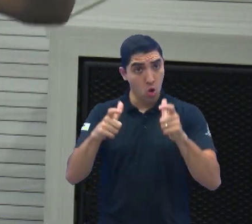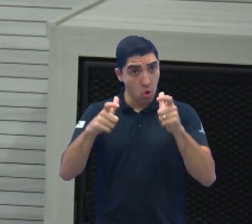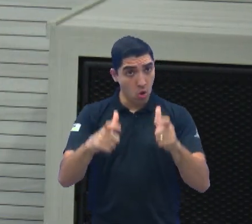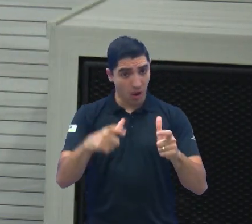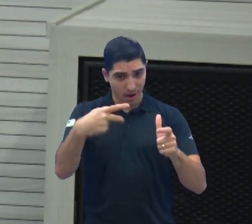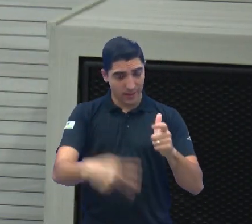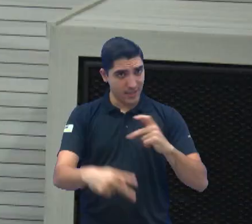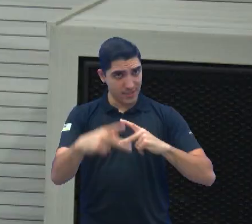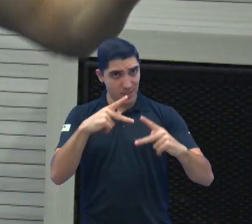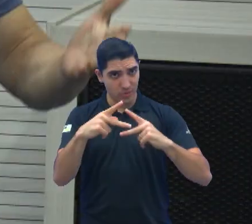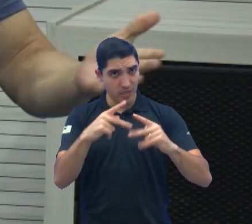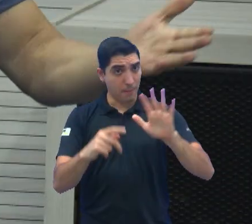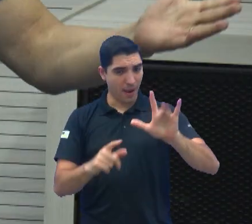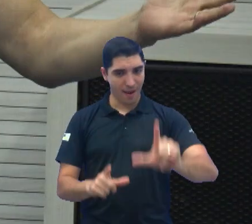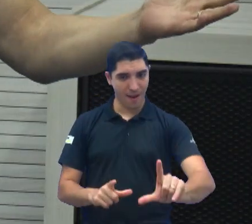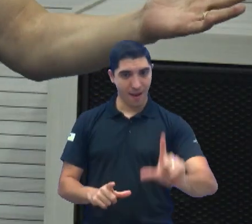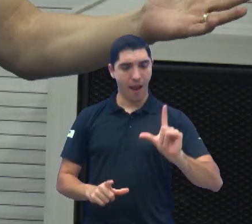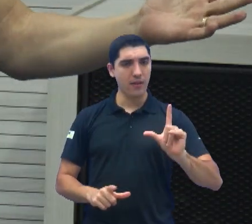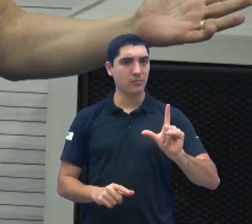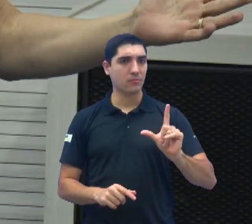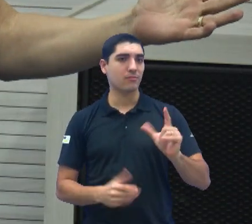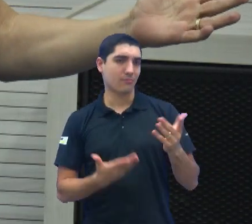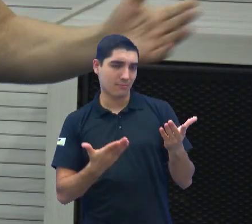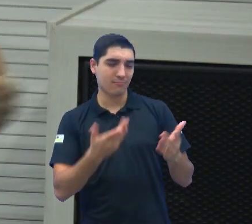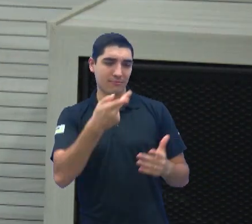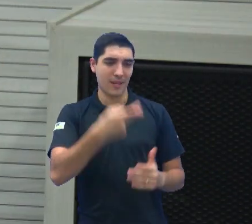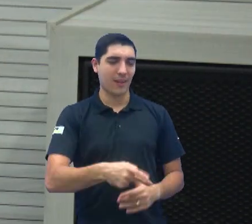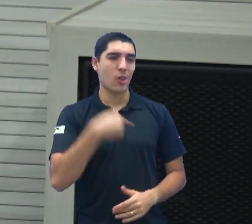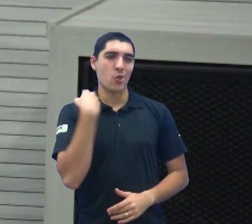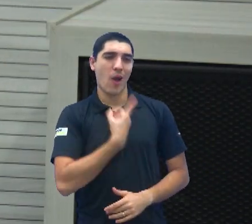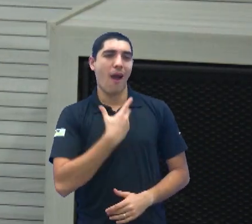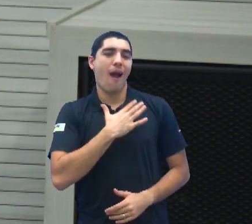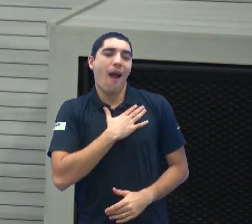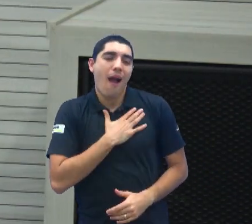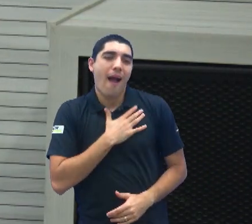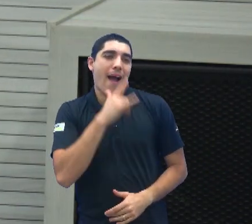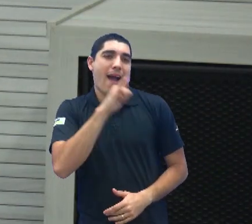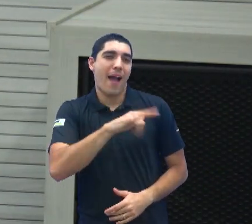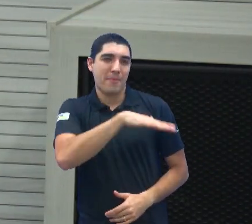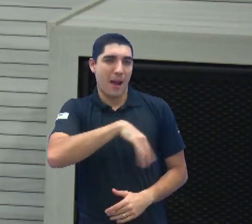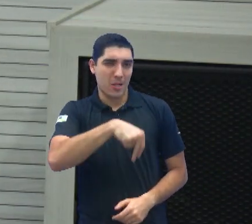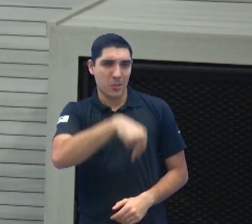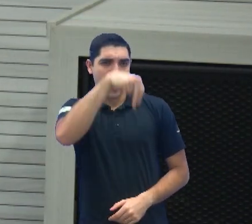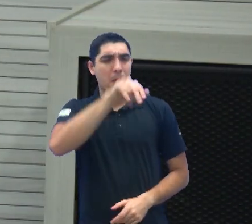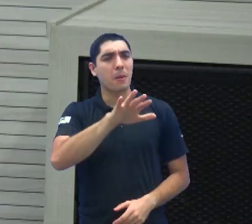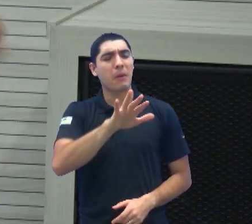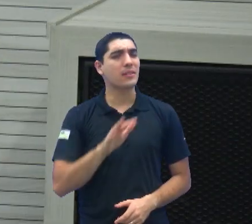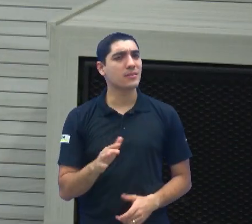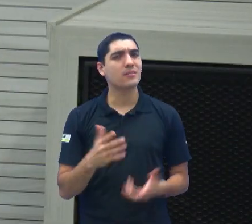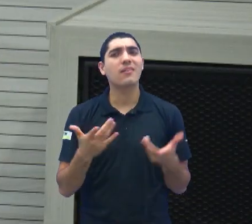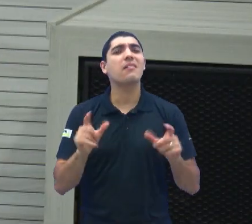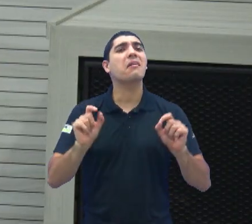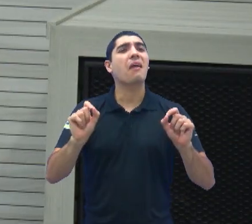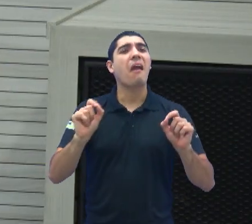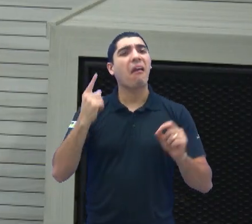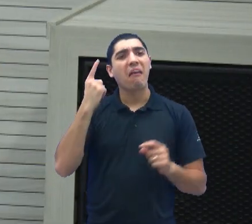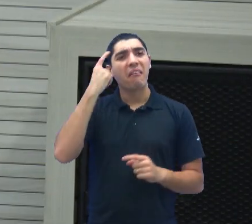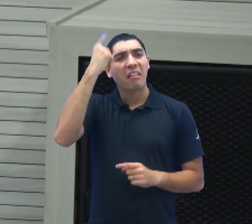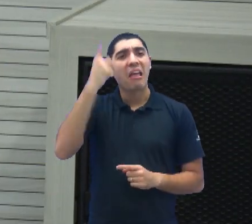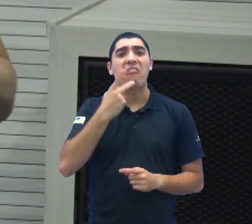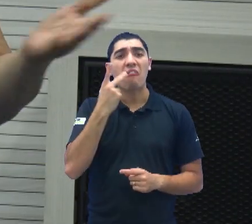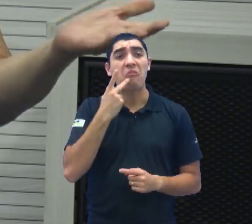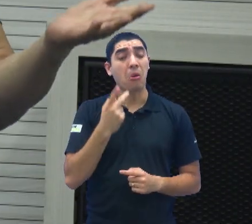vou falar aqui em especial, nossa querida e amada Zona Norte, sequer existem linhas sendo